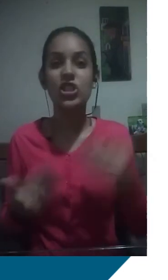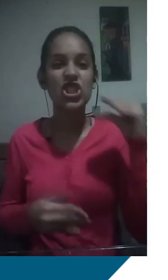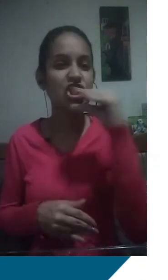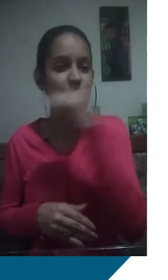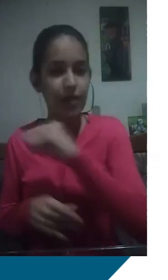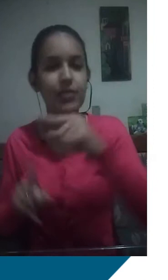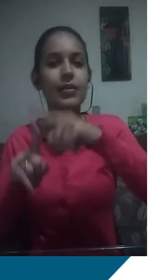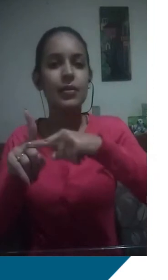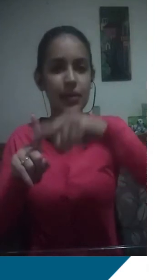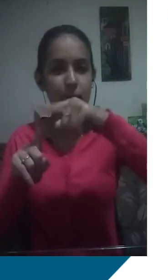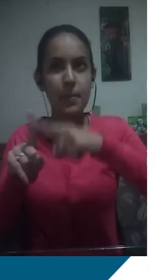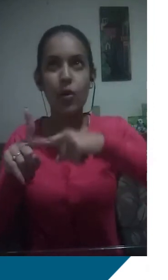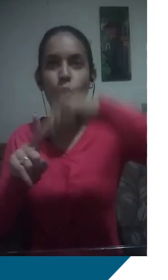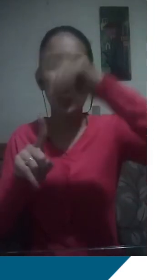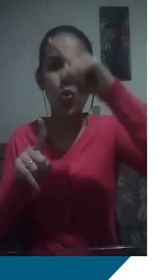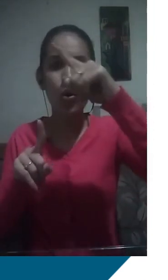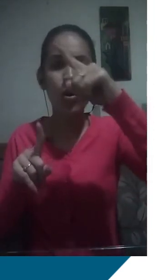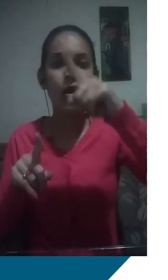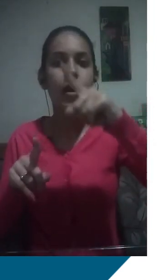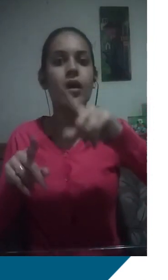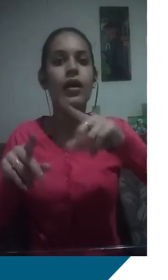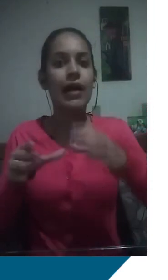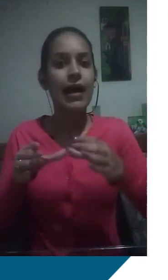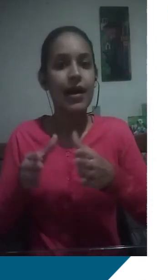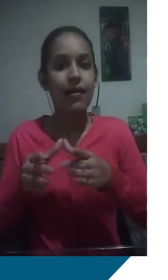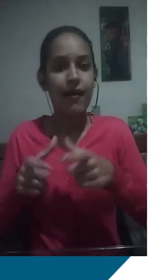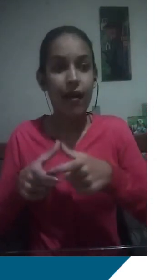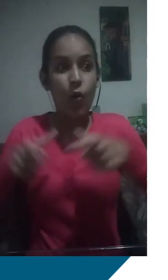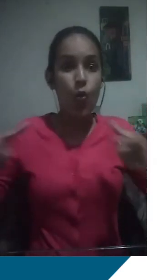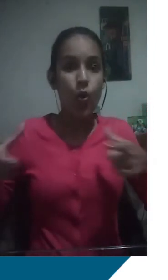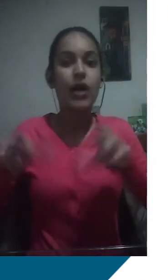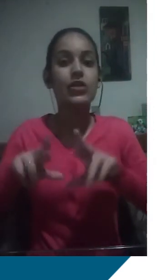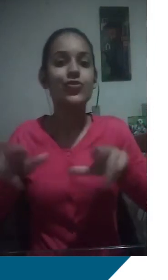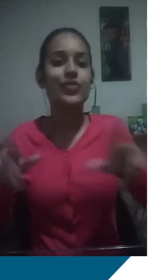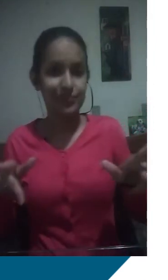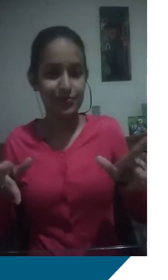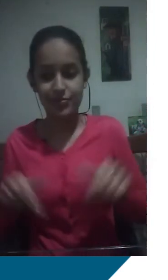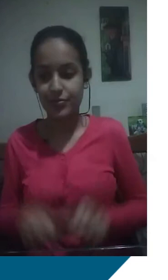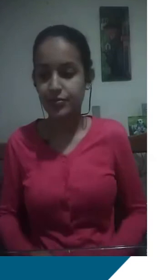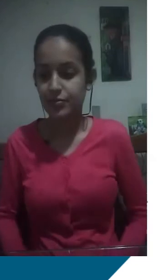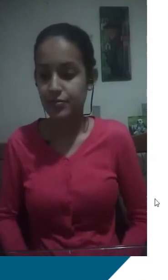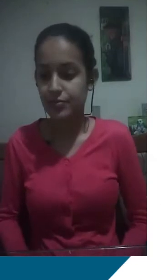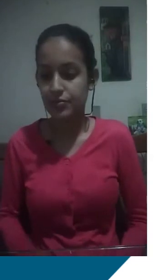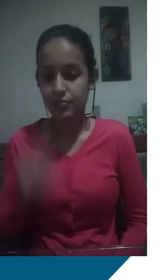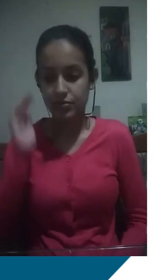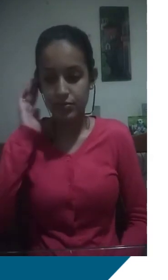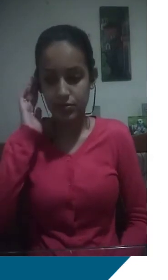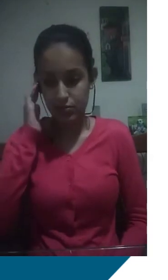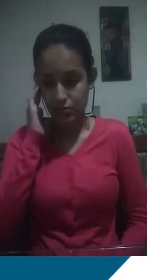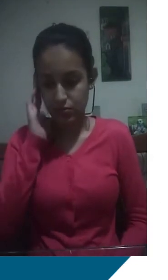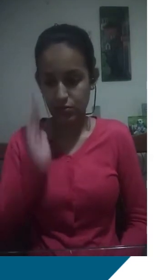Vamos olhar aqui para a unidade desse alfa, né, desse coeficiente. Se eu usar a variação